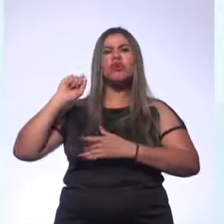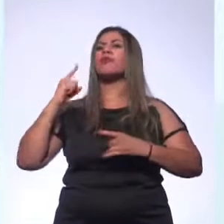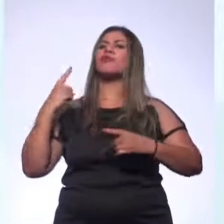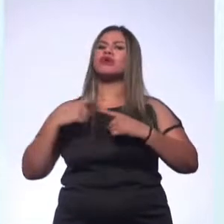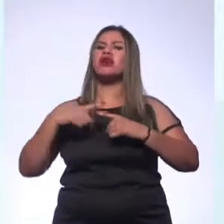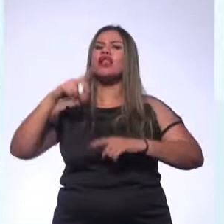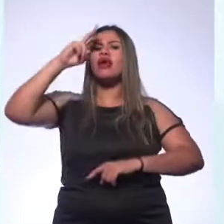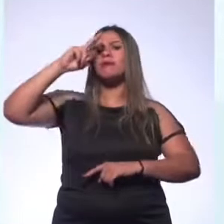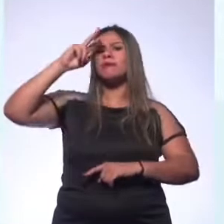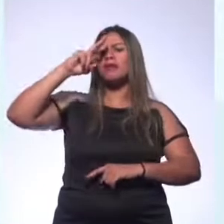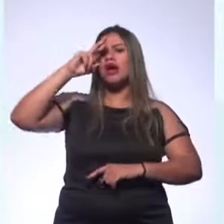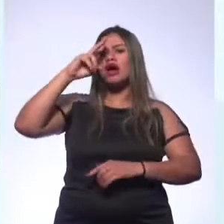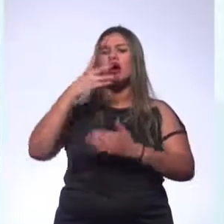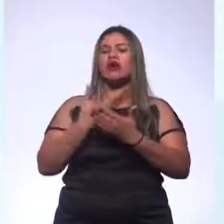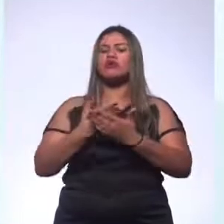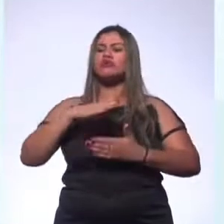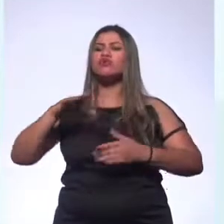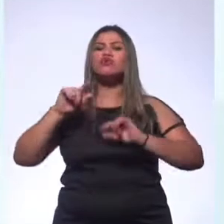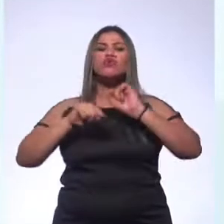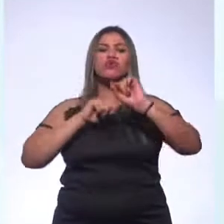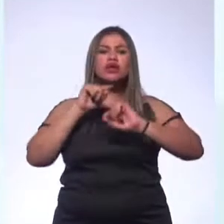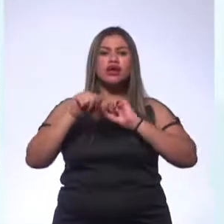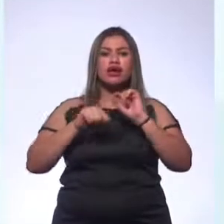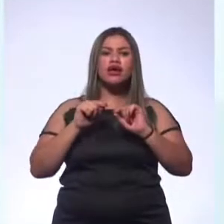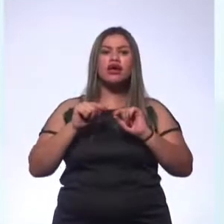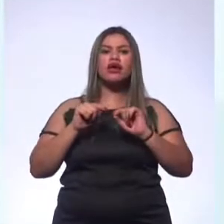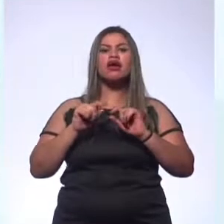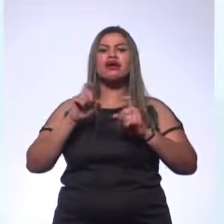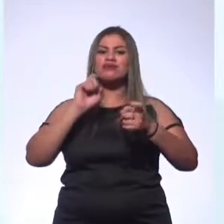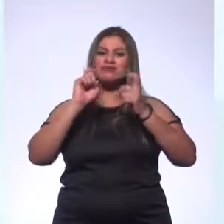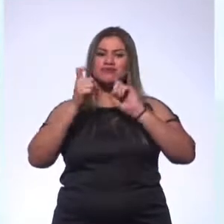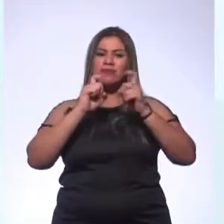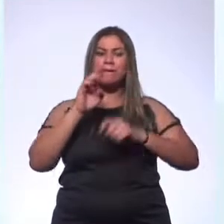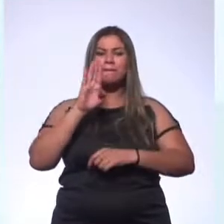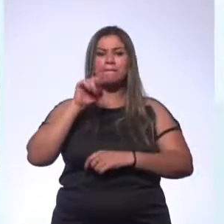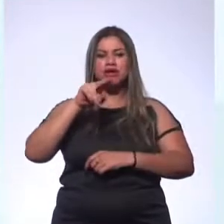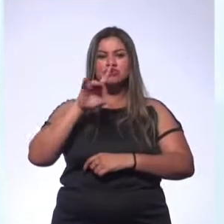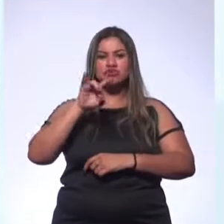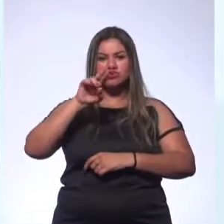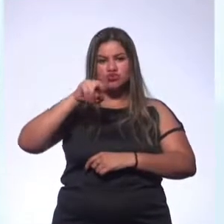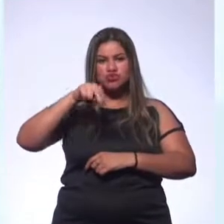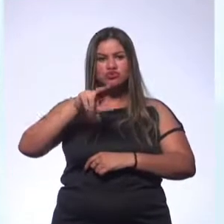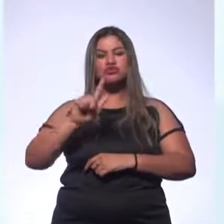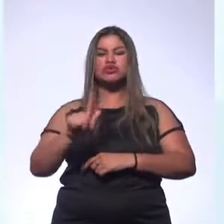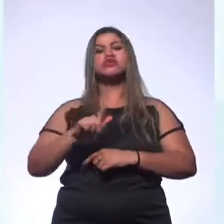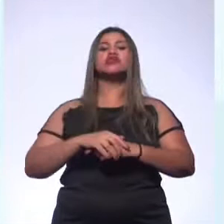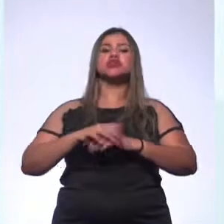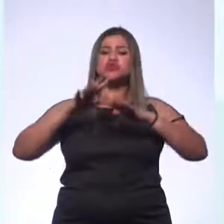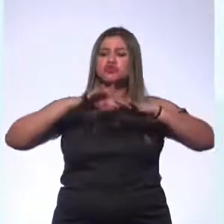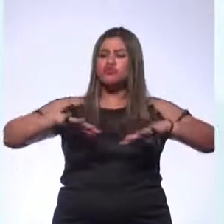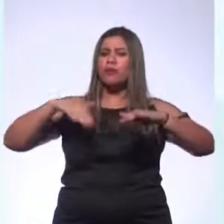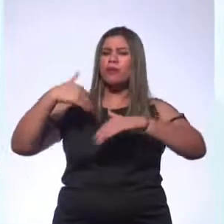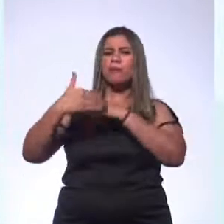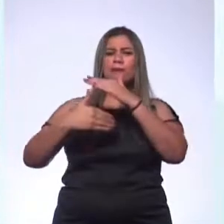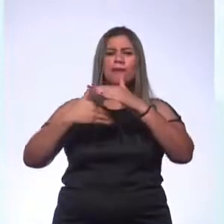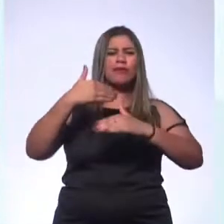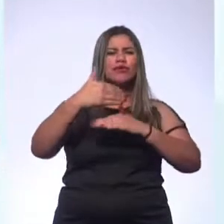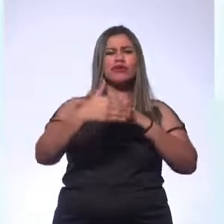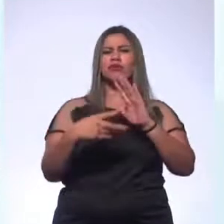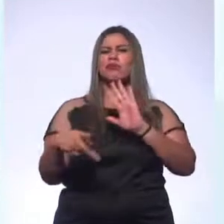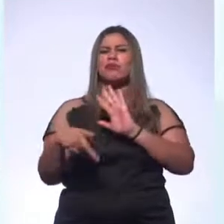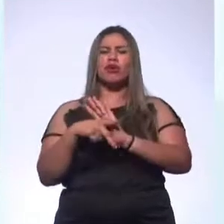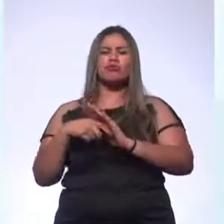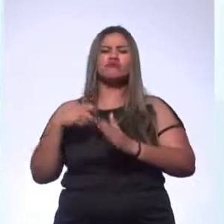vamos lembrar, o estudante vai lembrar, aí da conferência de Bandung, e todo esse processo também